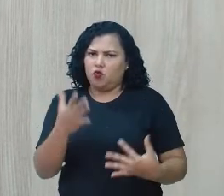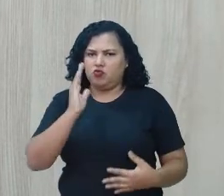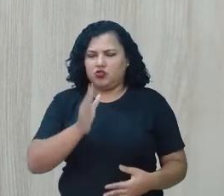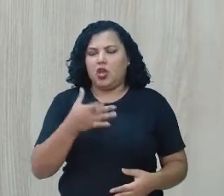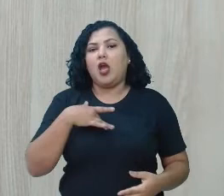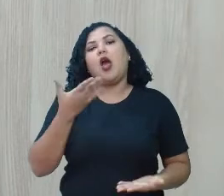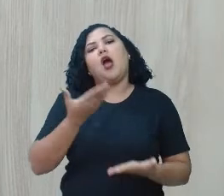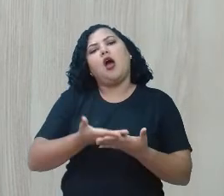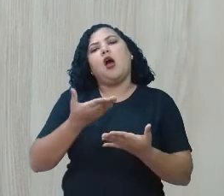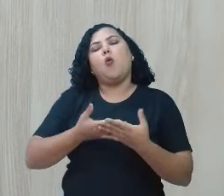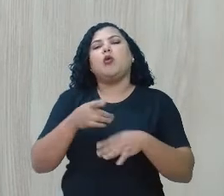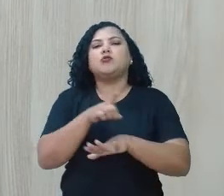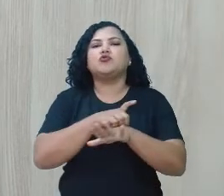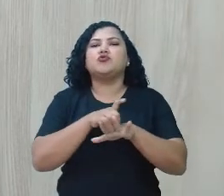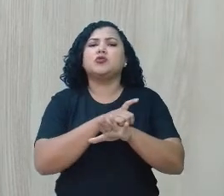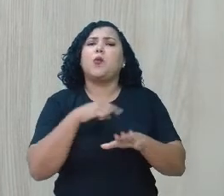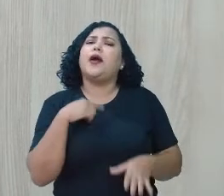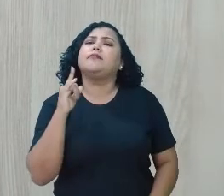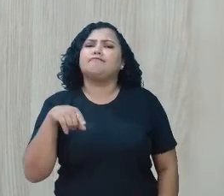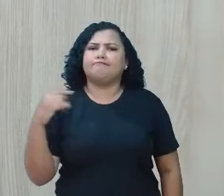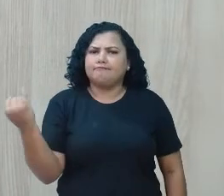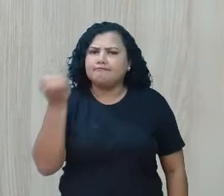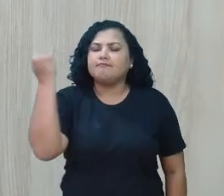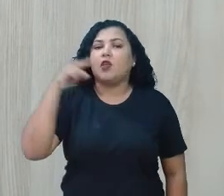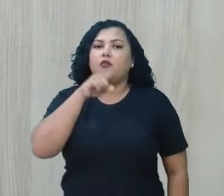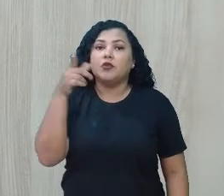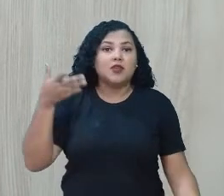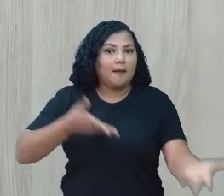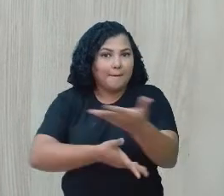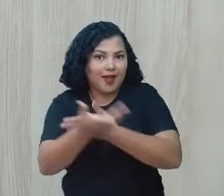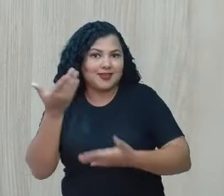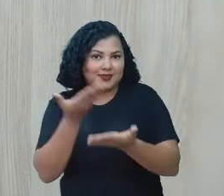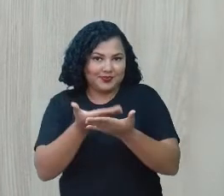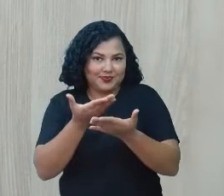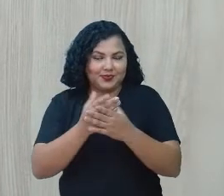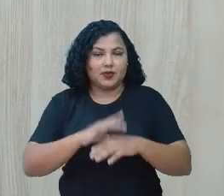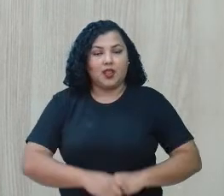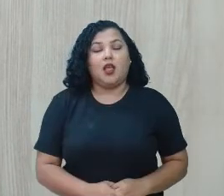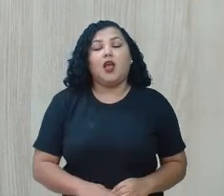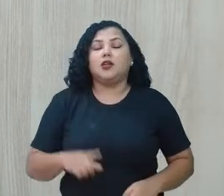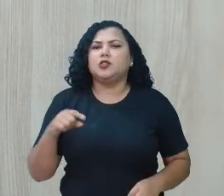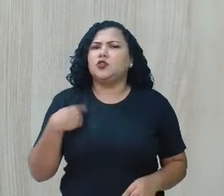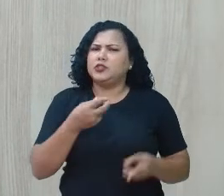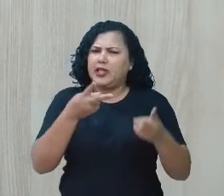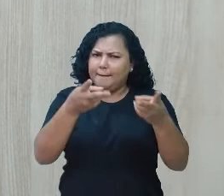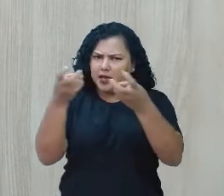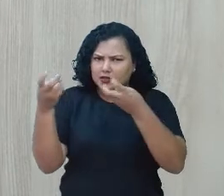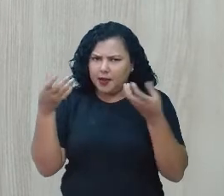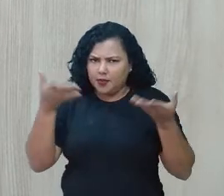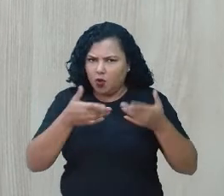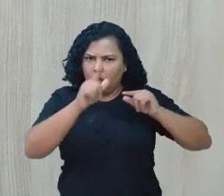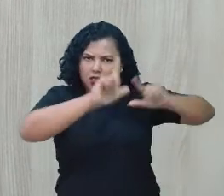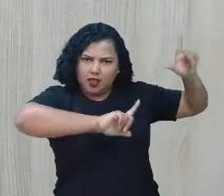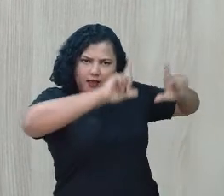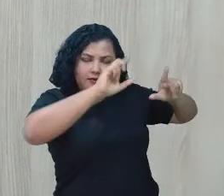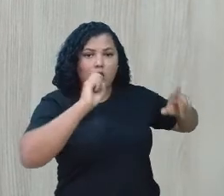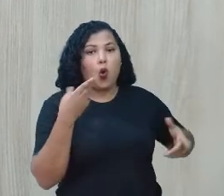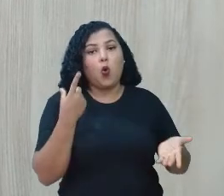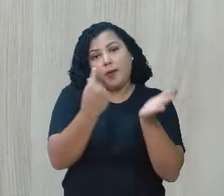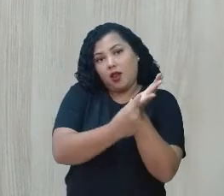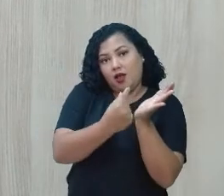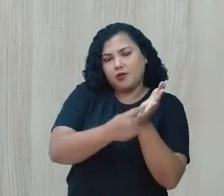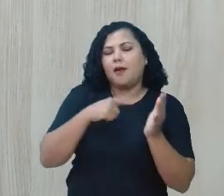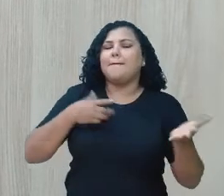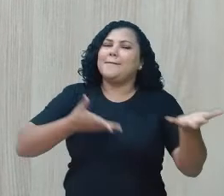a aula no formato digital, então é muito importante que você participe da aula, tá certo? A gente está aqui, se você está vendo agora pela TV ou pelo